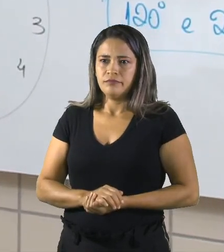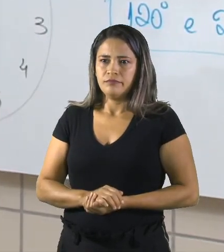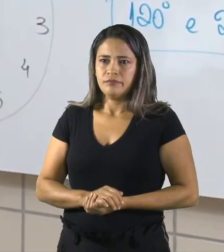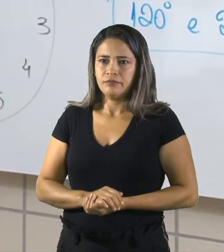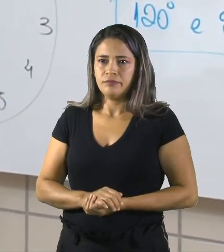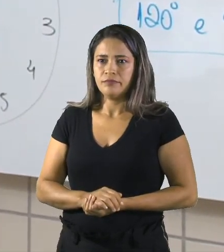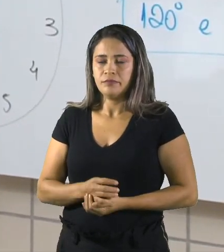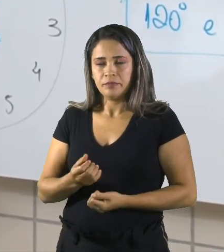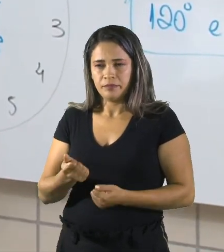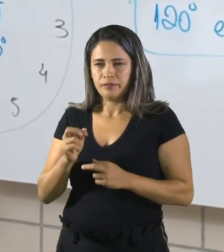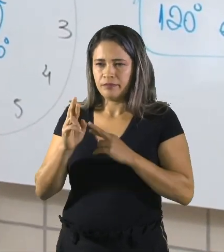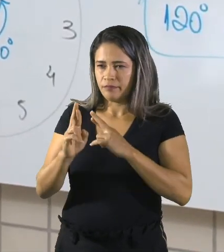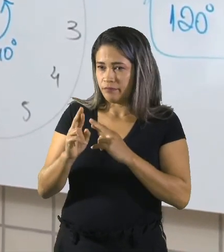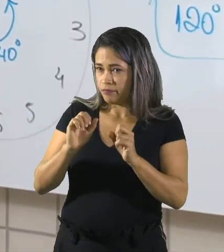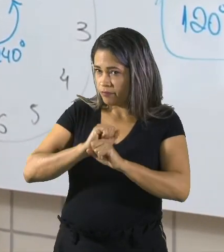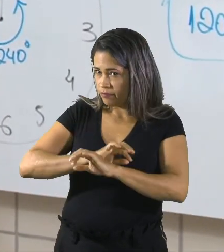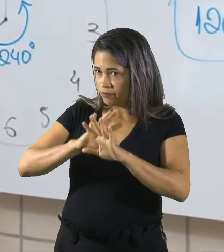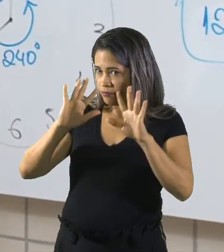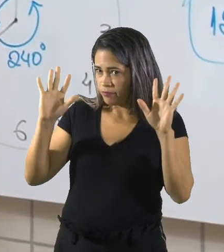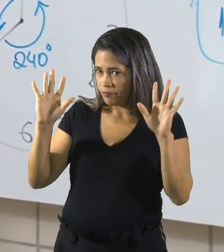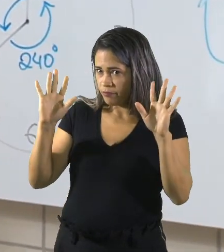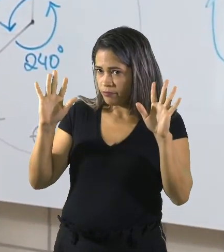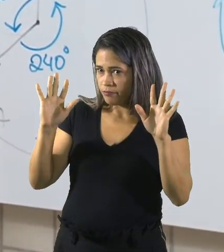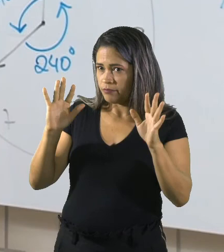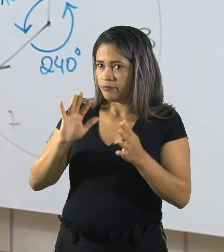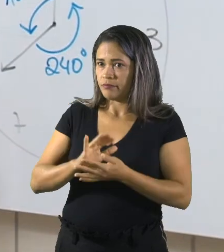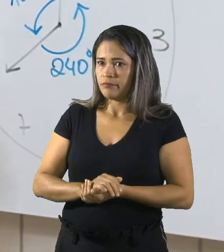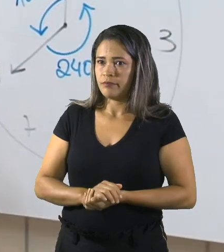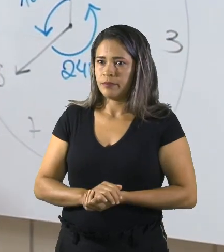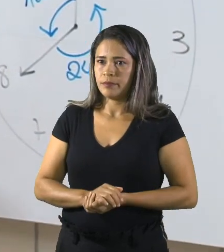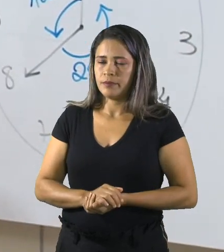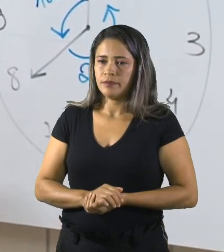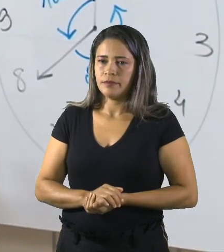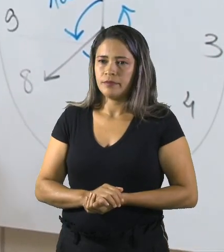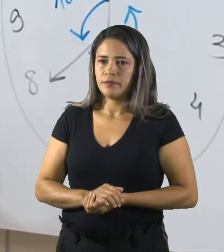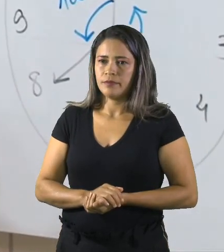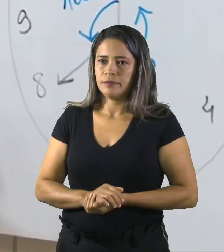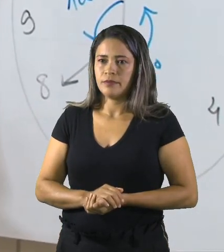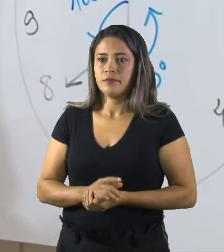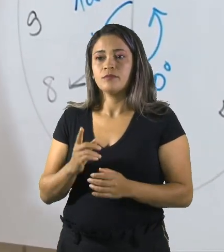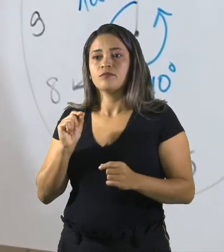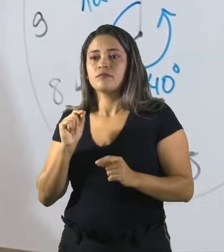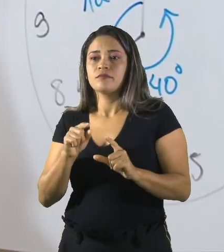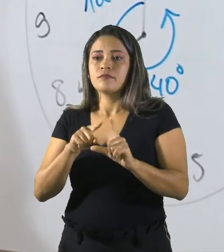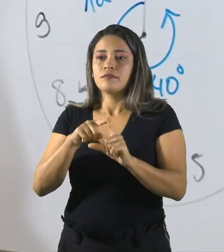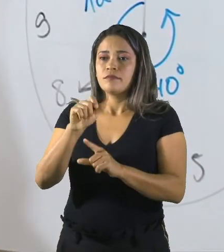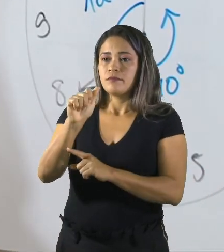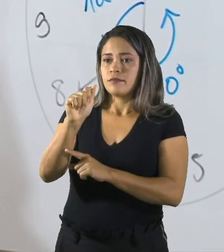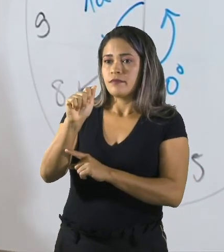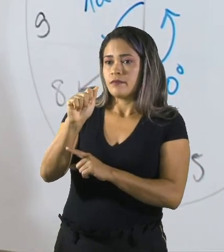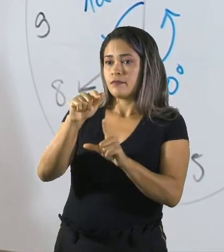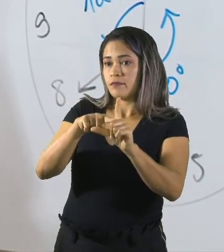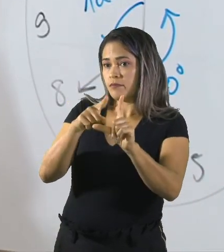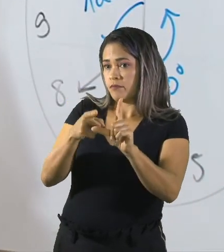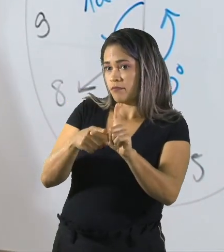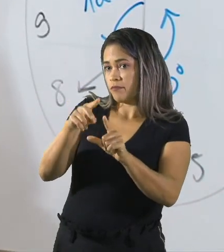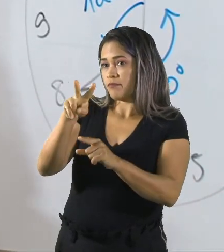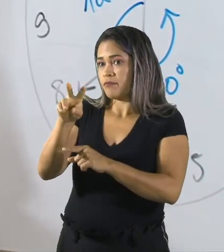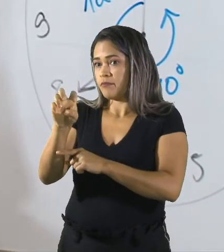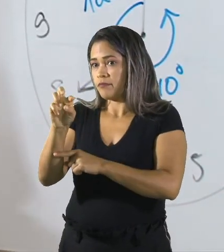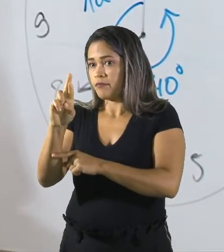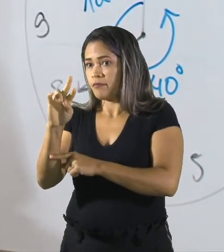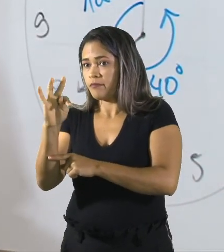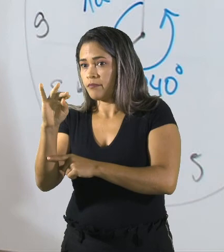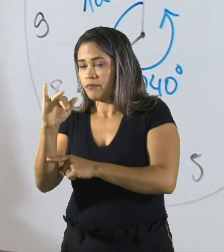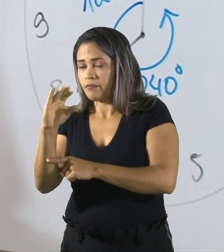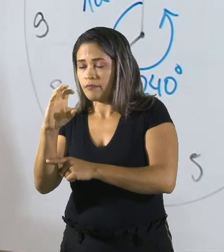que tenha ficado bem claro o conceito de ângulo, o que é um ângulo, vértices, lados, assim como as